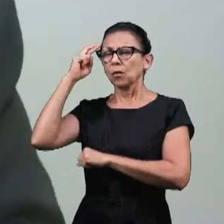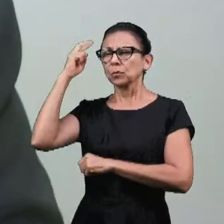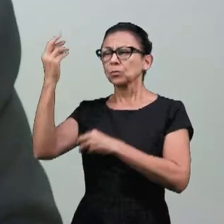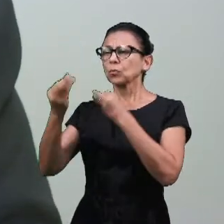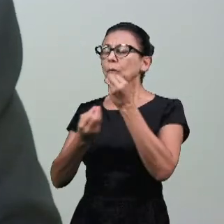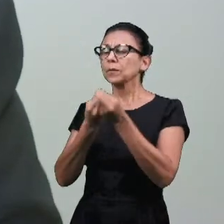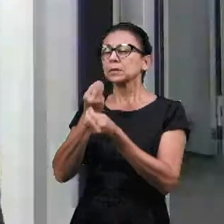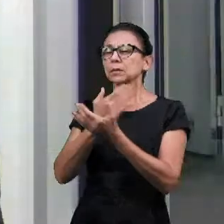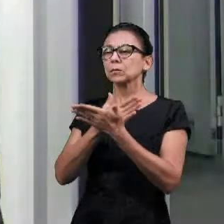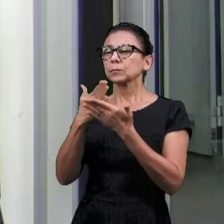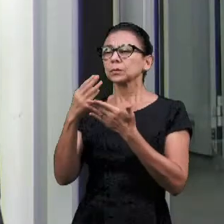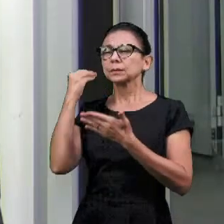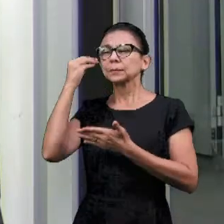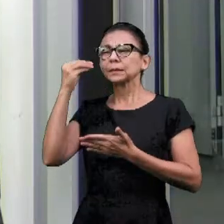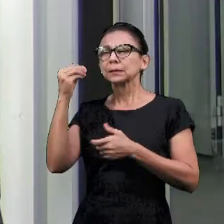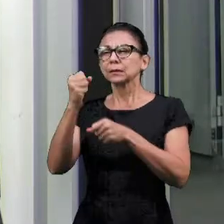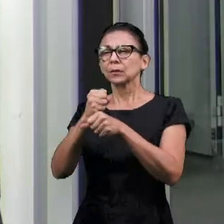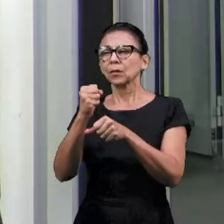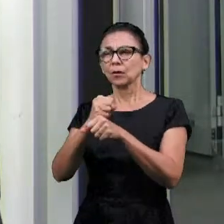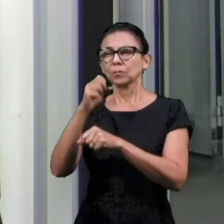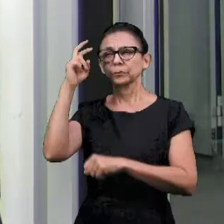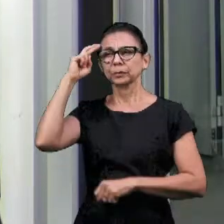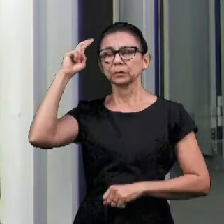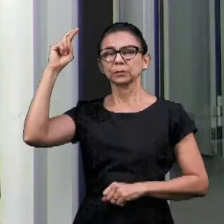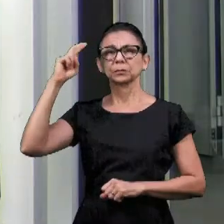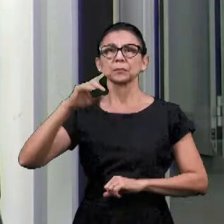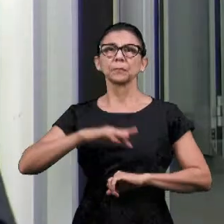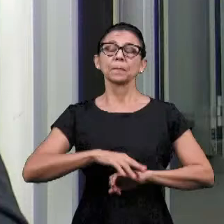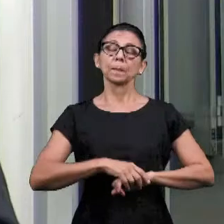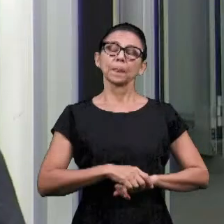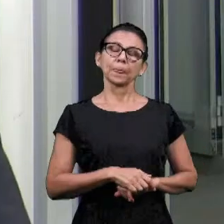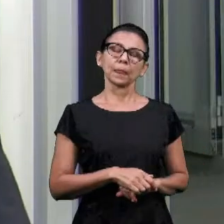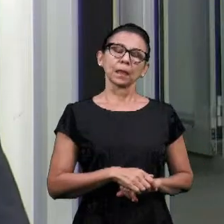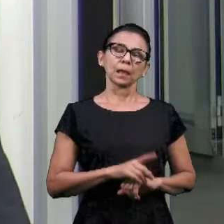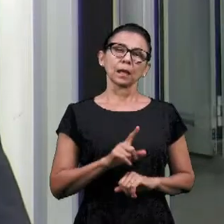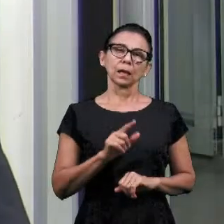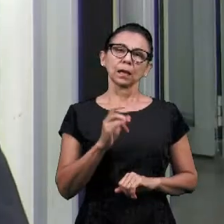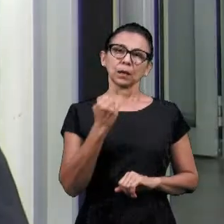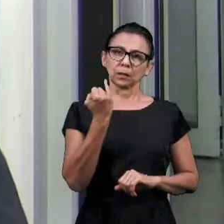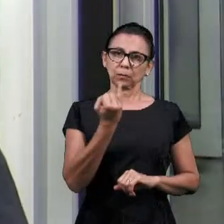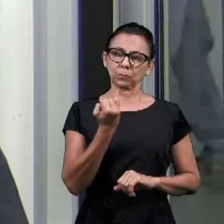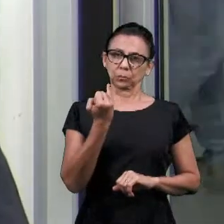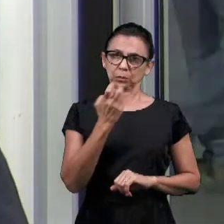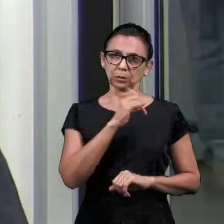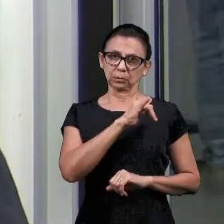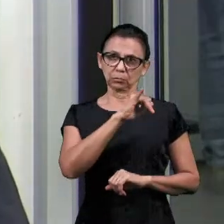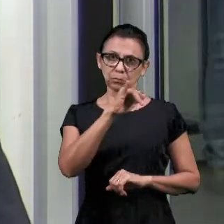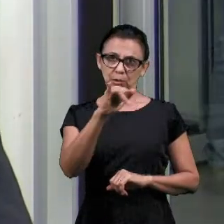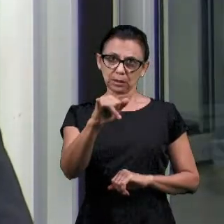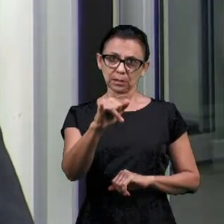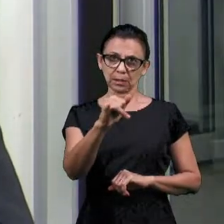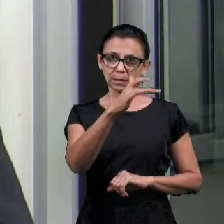obra. Amém. É importante frisar para os irmãos que estão nos